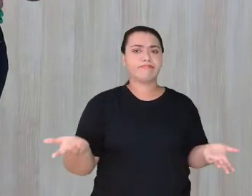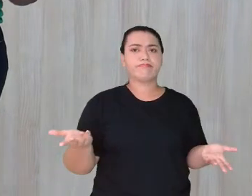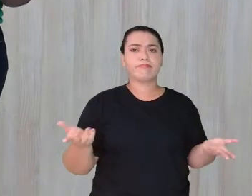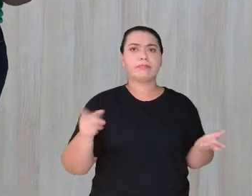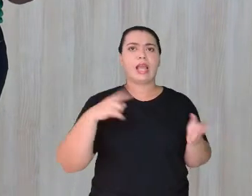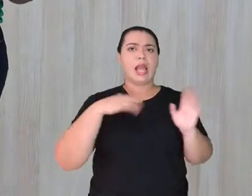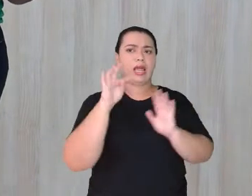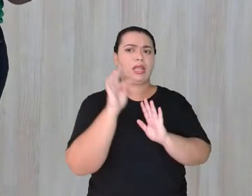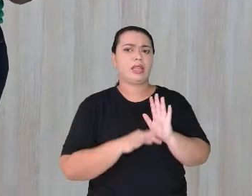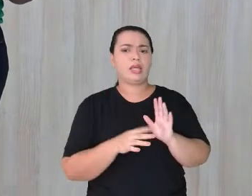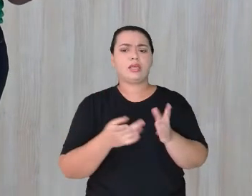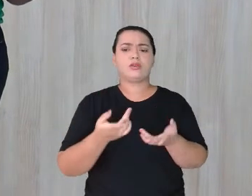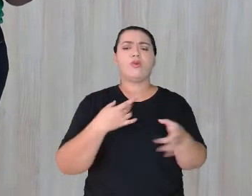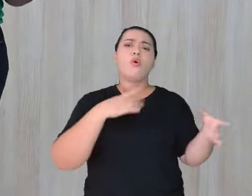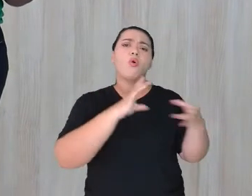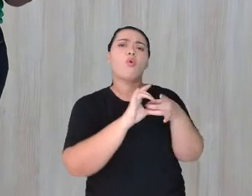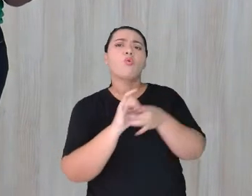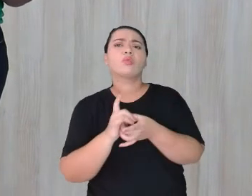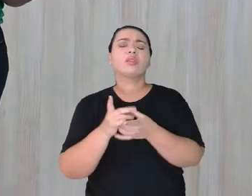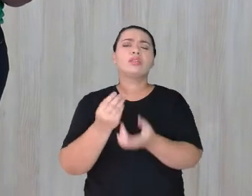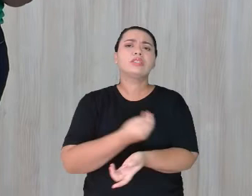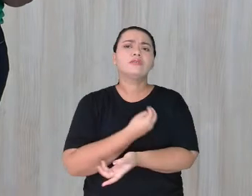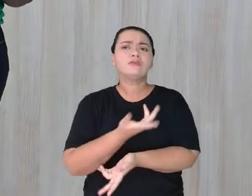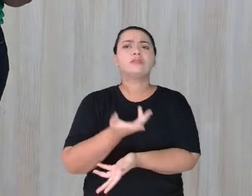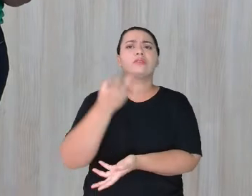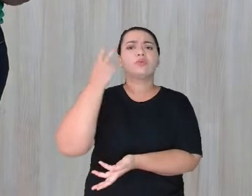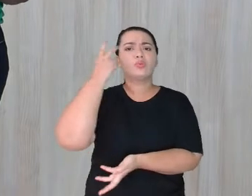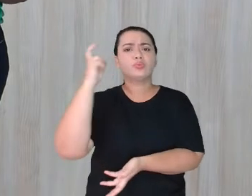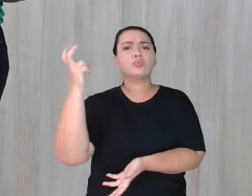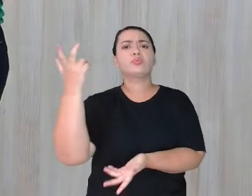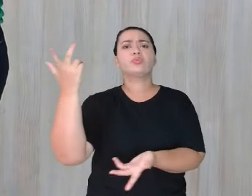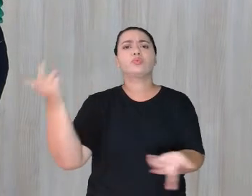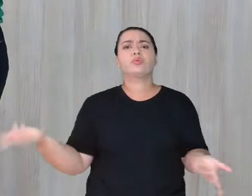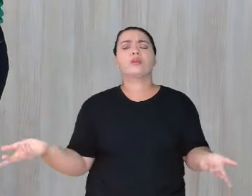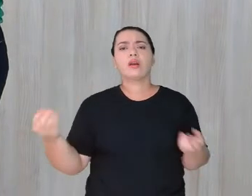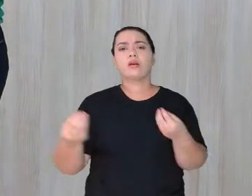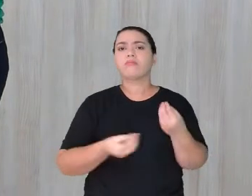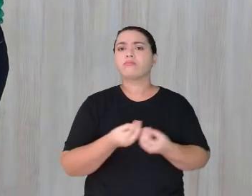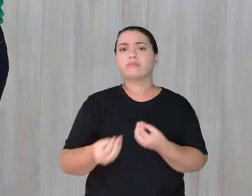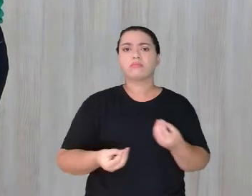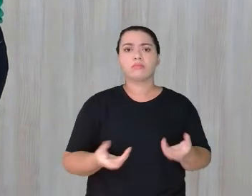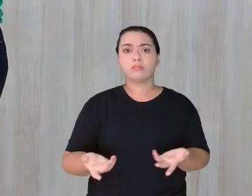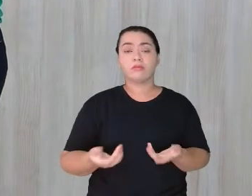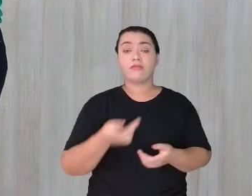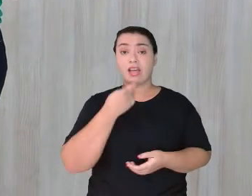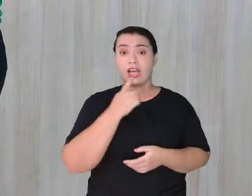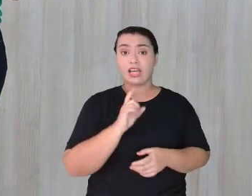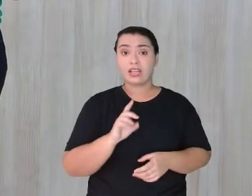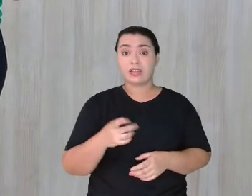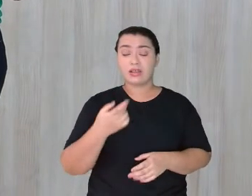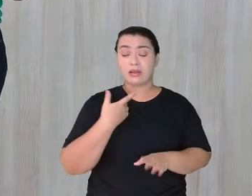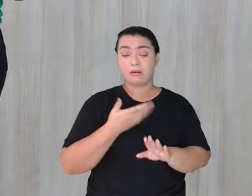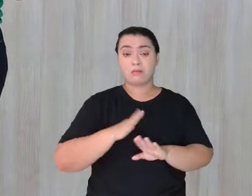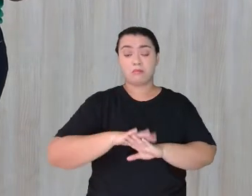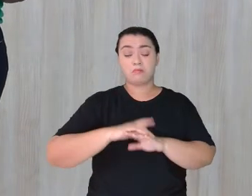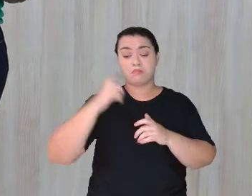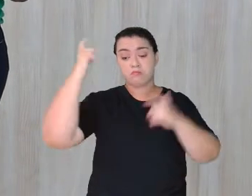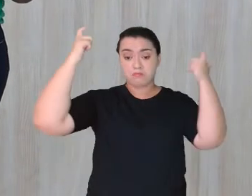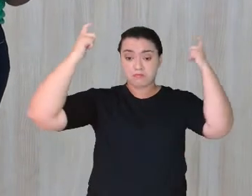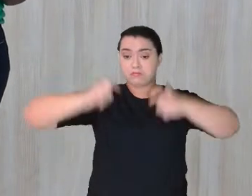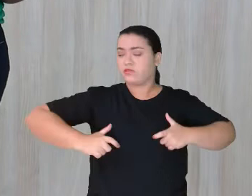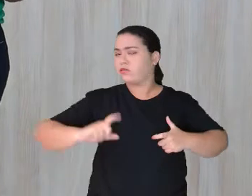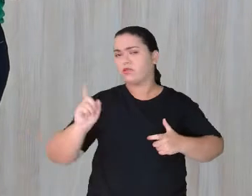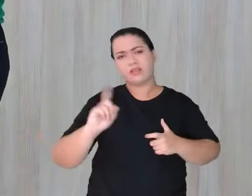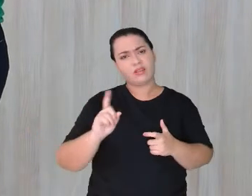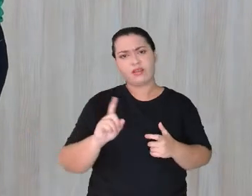seu contexto cultural, a que meio de comunicação ele se vincula. A gente sabe que nada no mundo é totalmente imparcial, né? A gente não